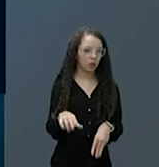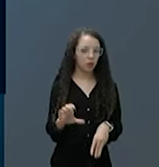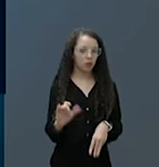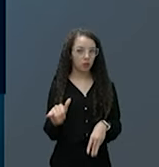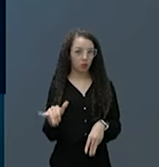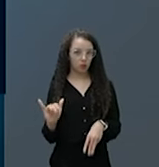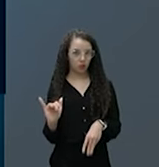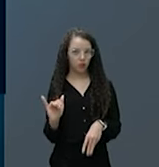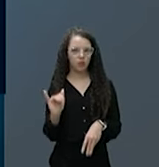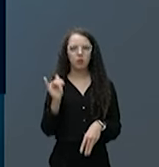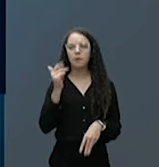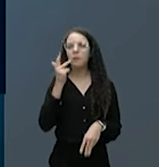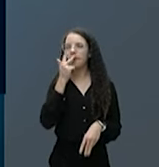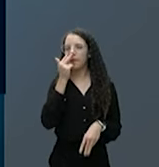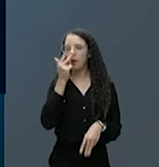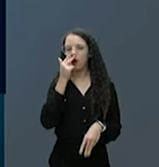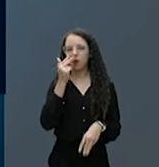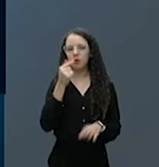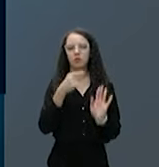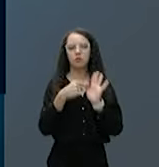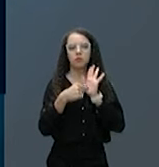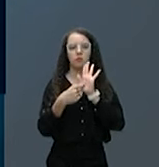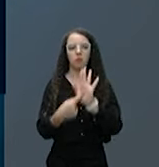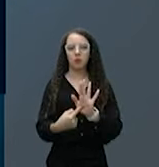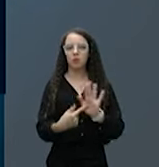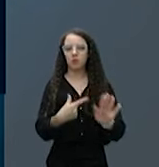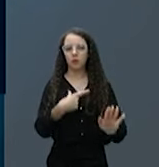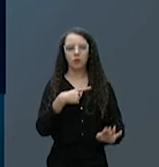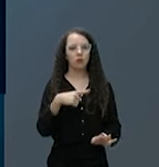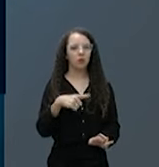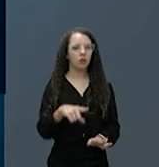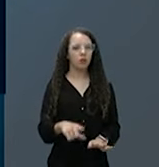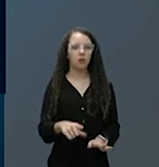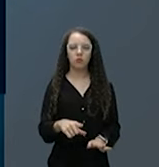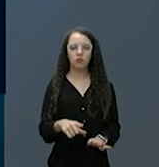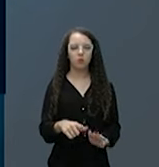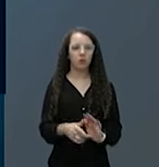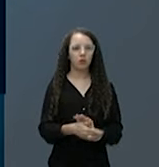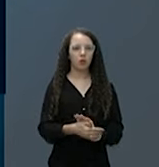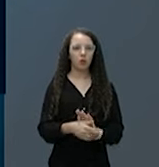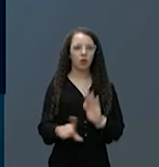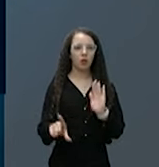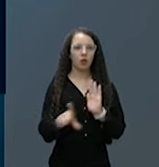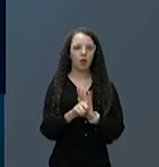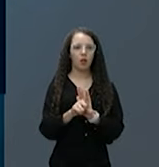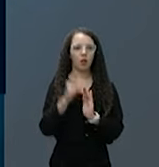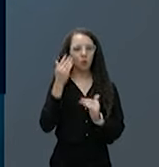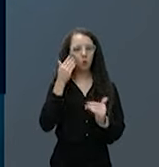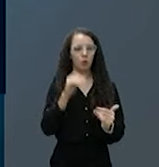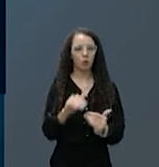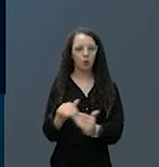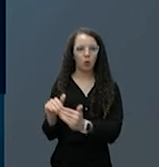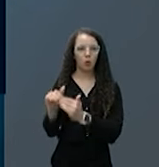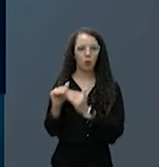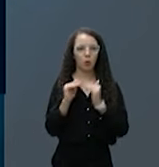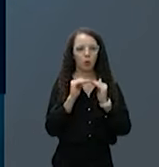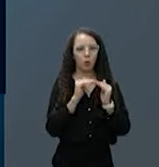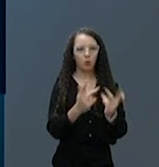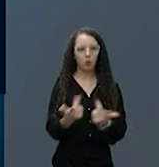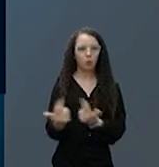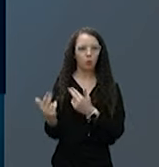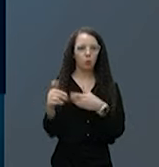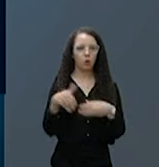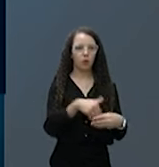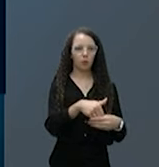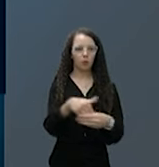fica demonstrada a inexistência de similitude entre os acordos comparados. Então, Vossa Excelência acompanha